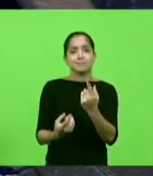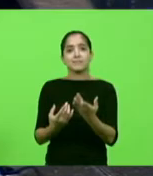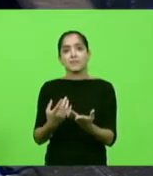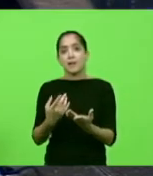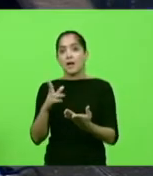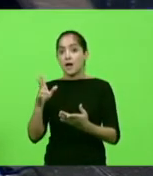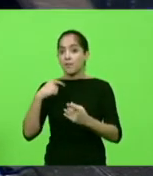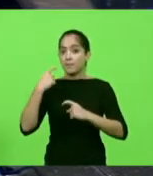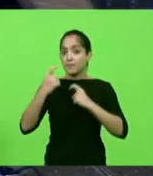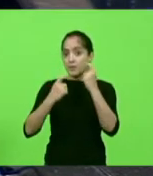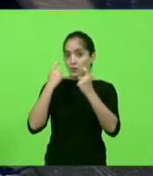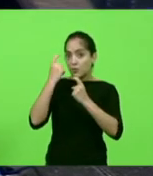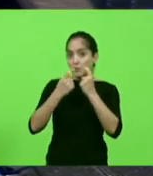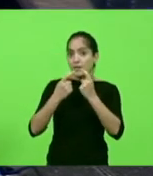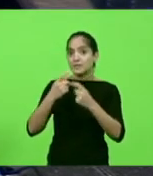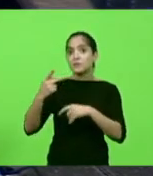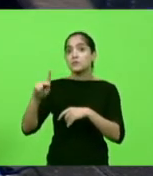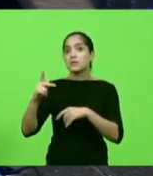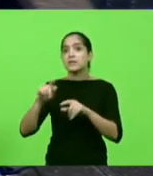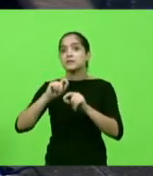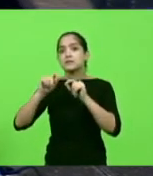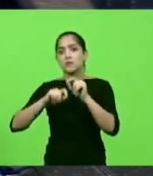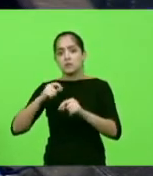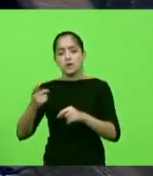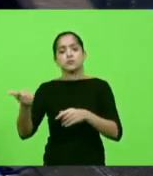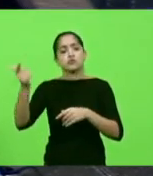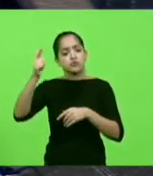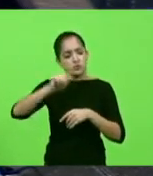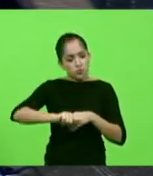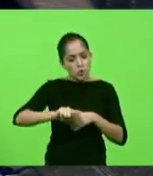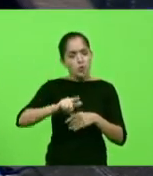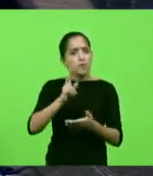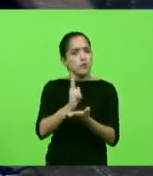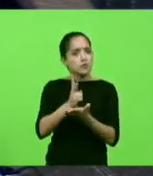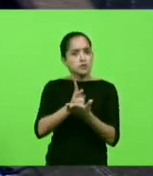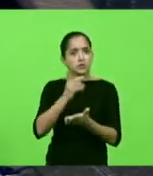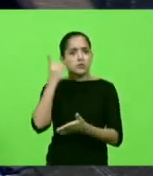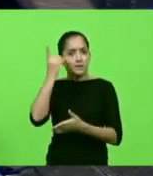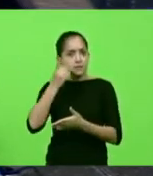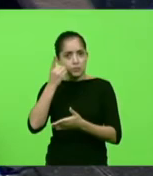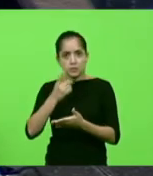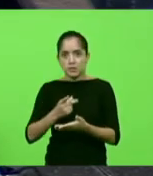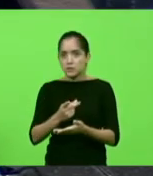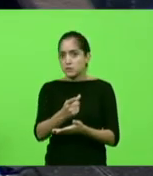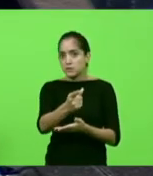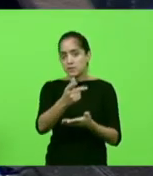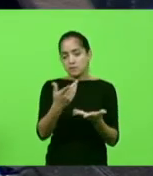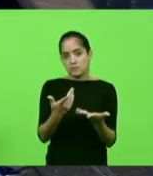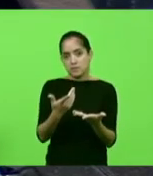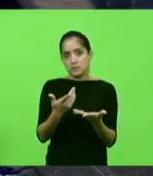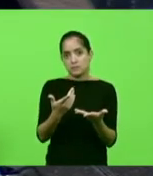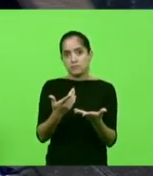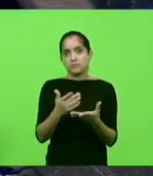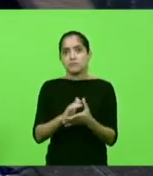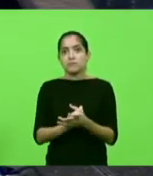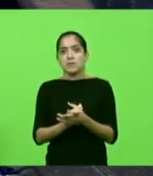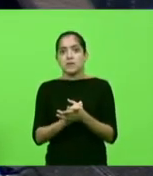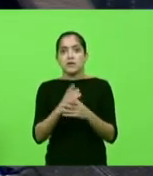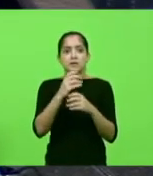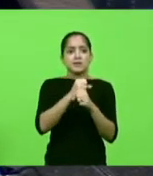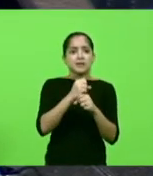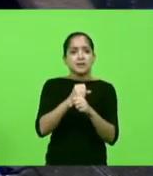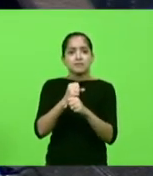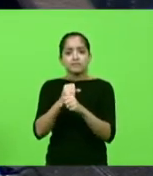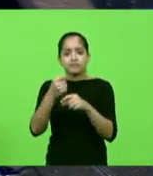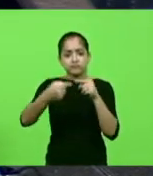preocupação deles é com a própria reeleição, em continuar sendo deputado. E assim, começam a fazer cálculos eleitorais